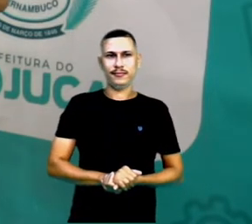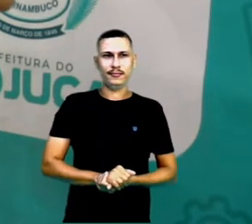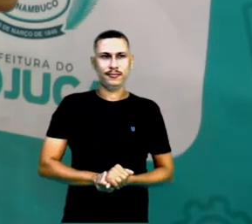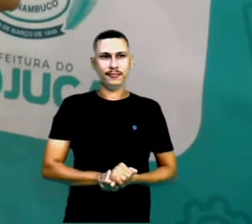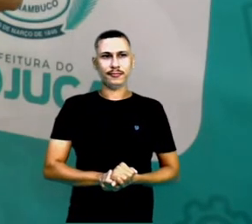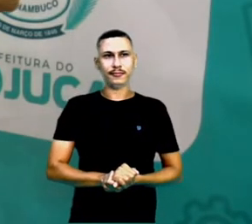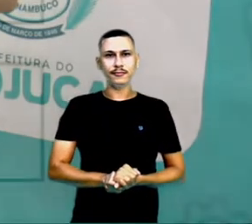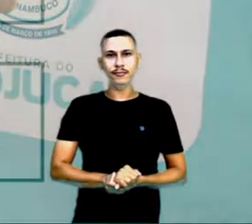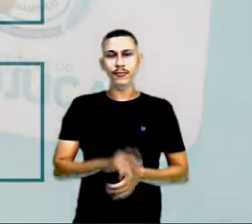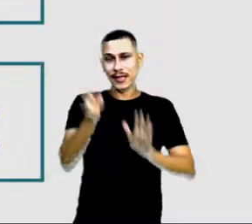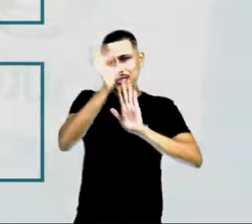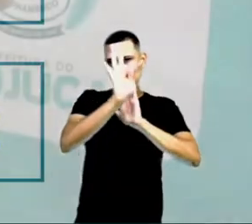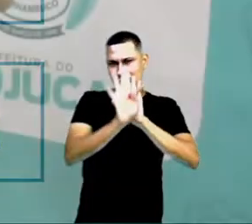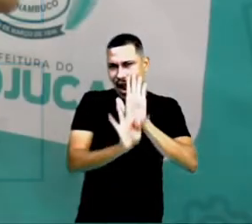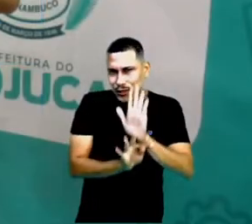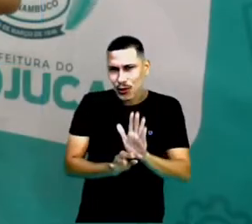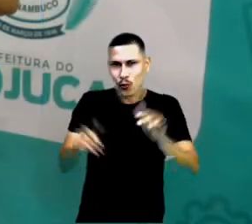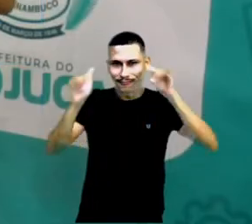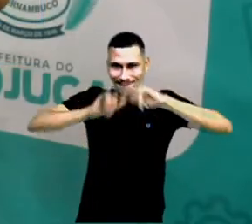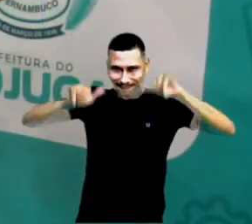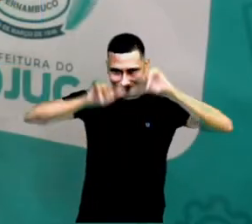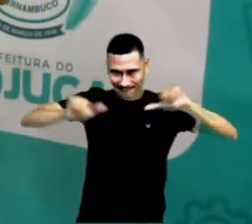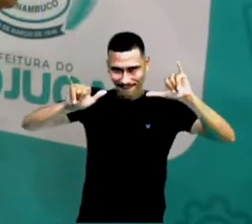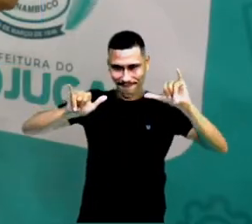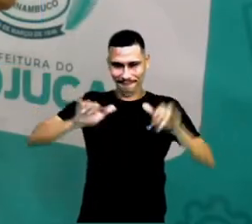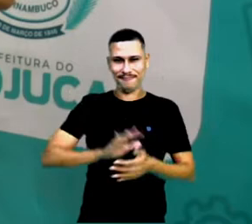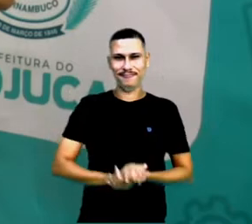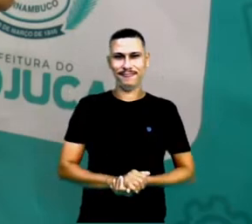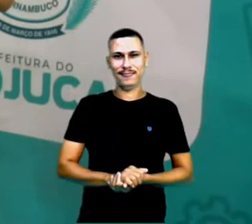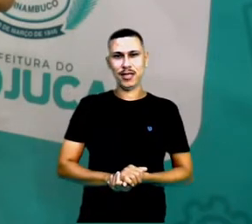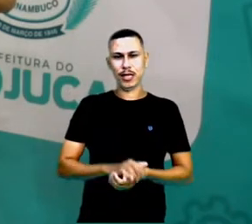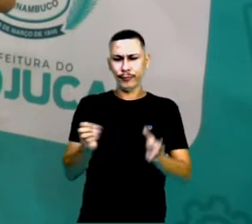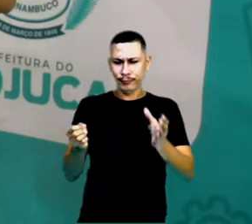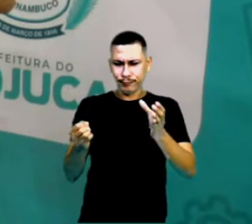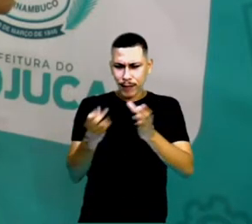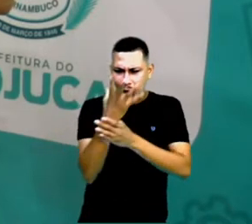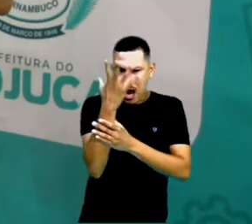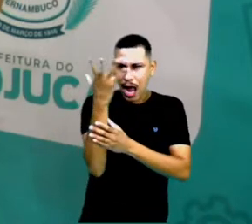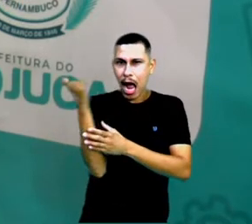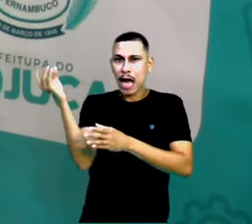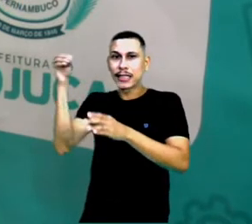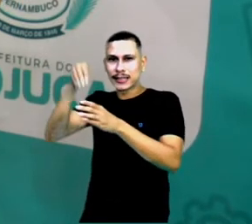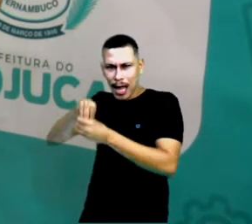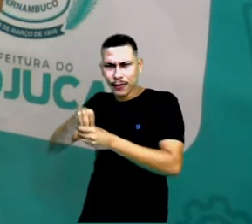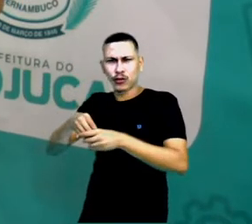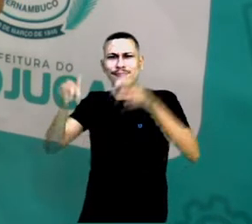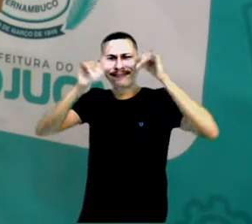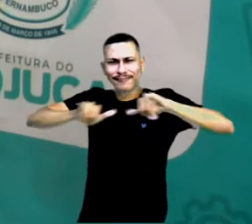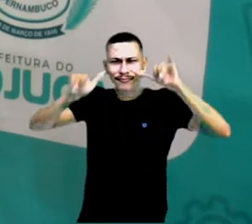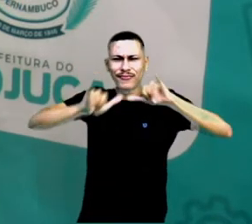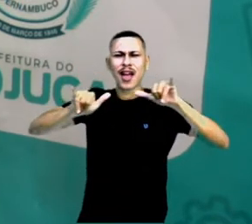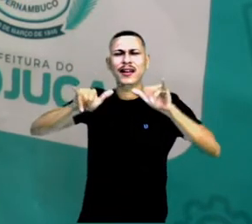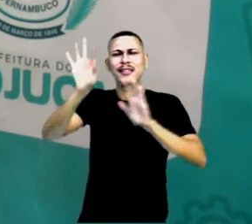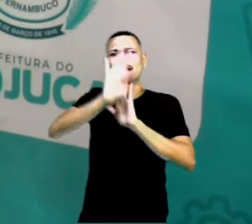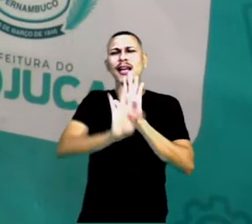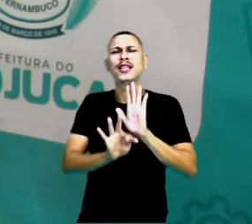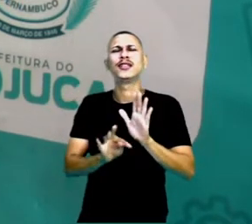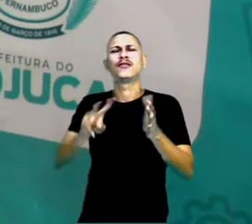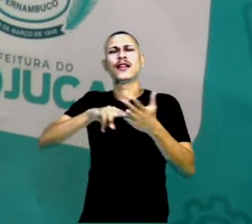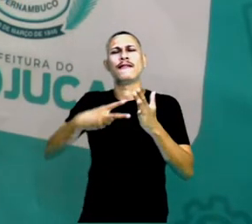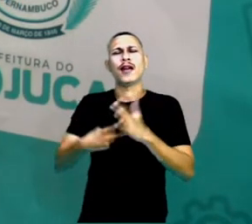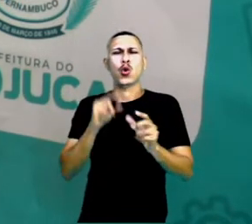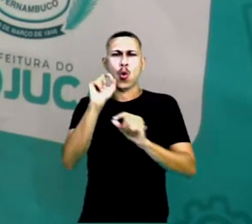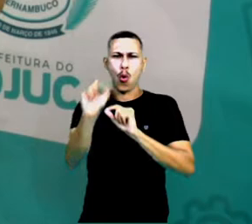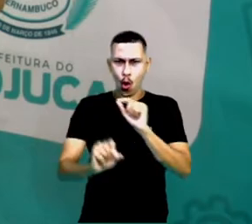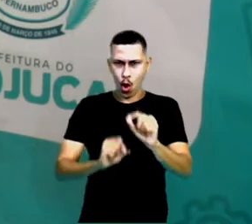Textos publicitários. Então, esses textos que compõem as campanhas publicitárias, o que são eles? São textos